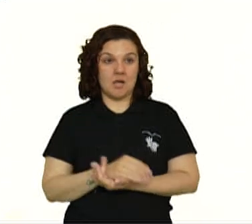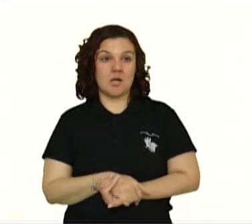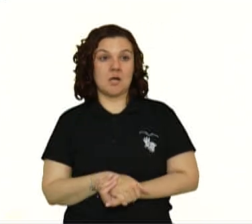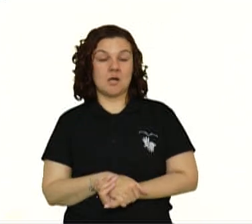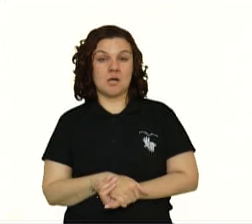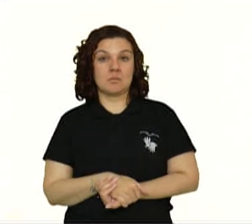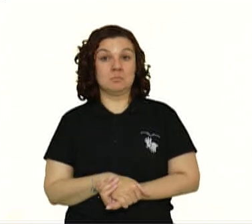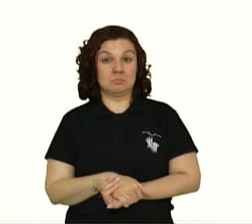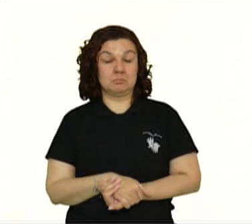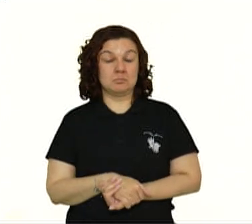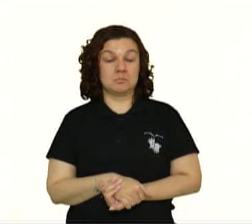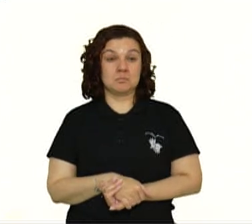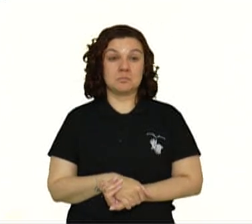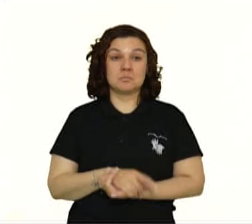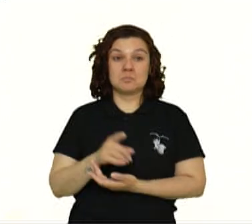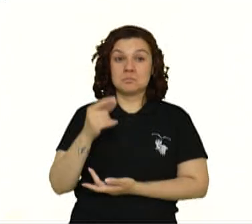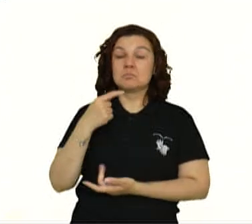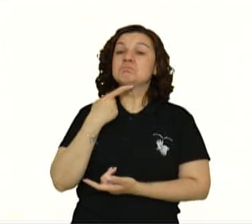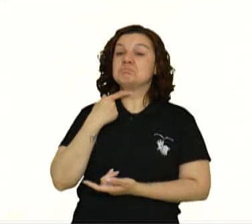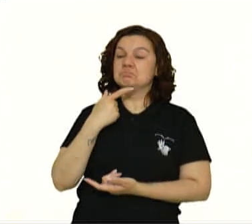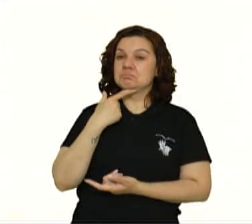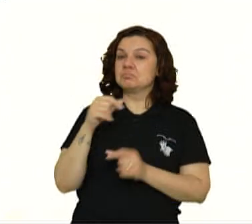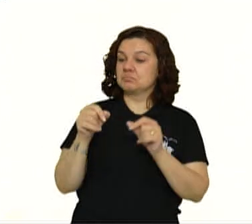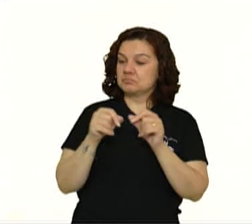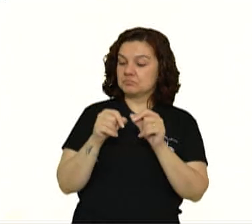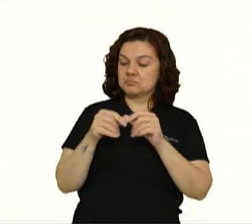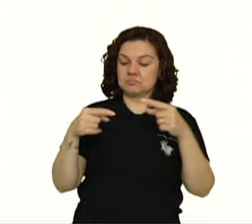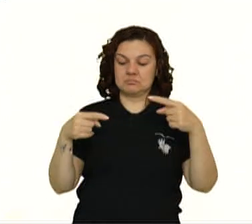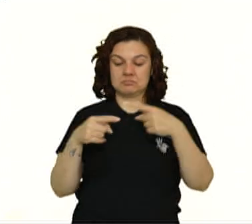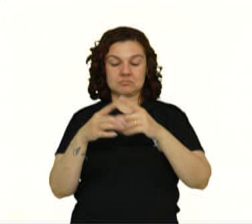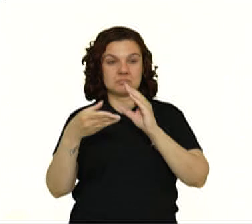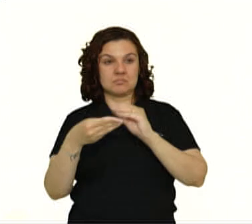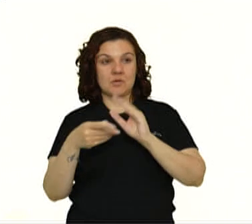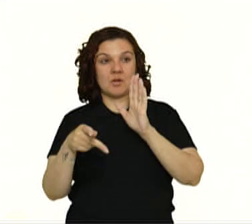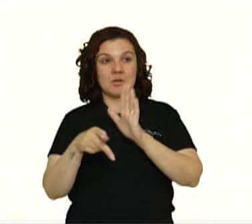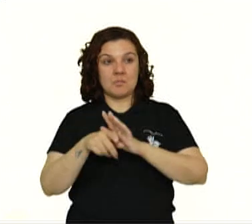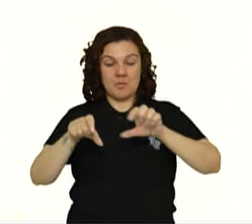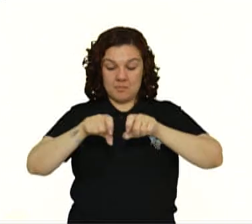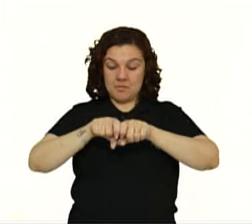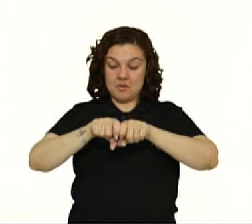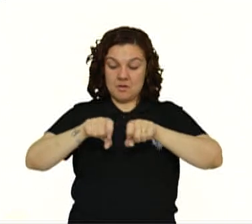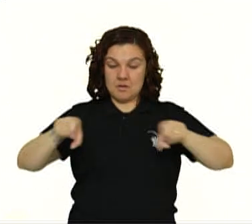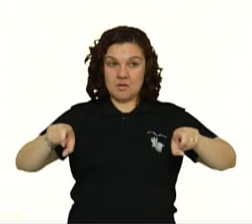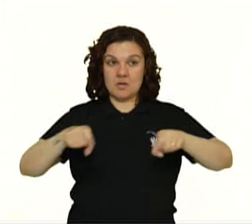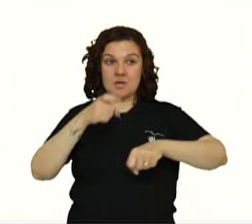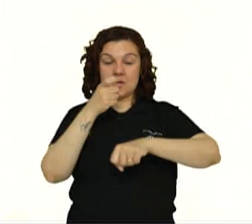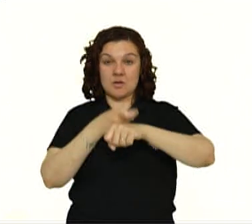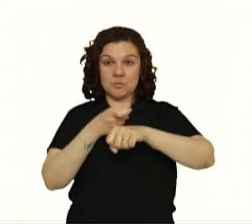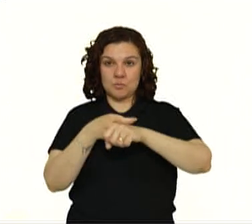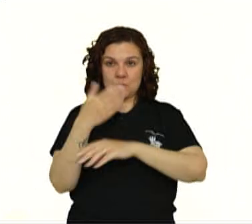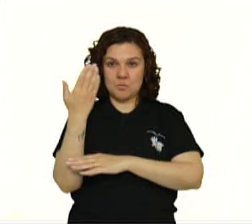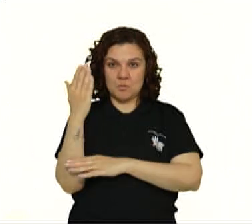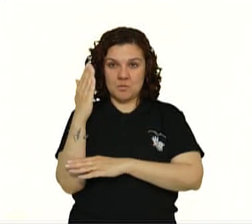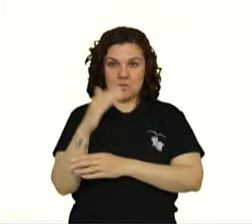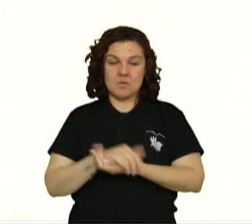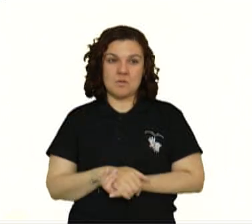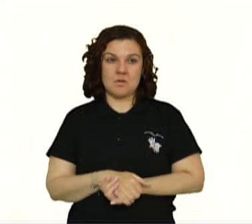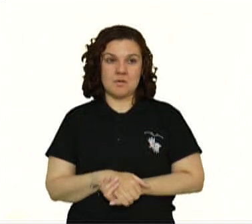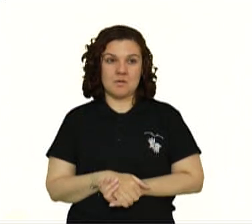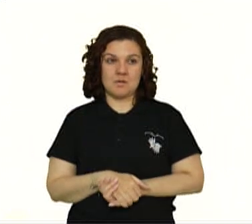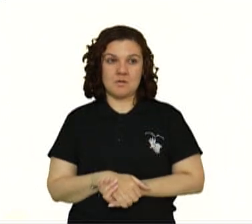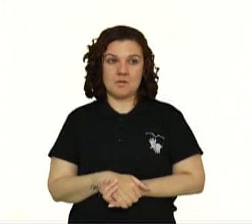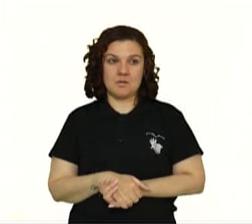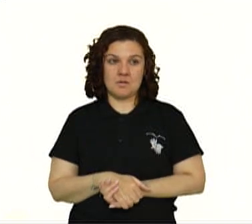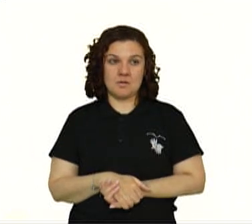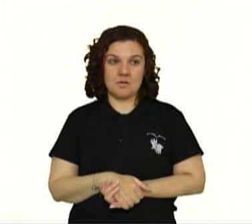Escher e deseje construir uma delas com ripas rígidas de madeira. Já dei uma